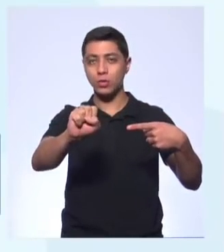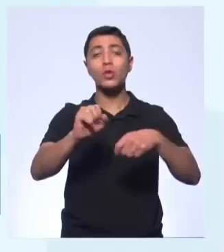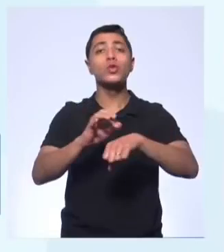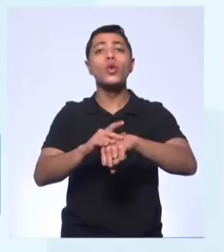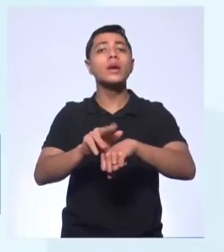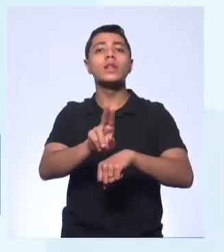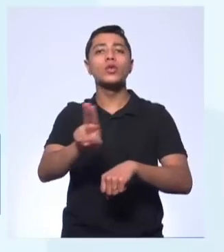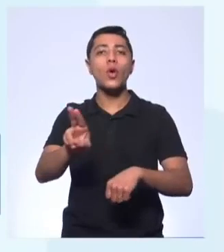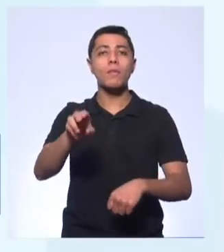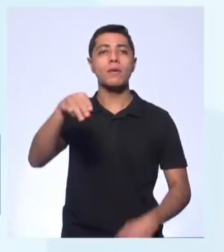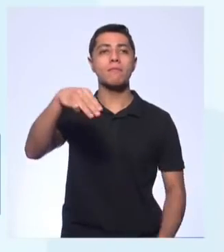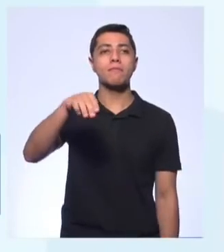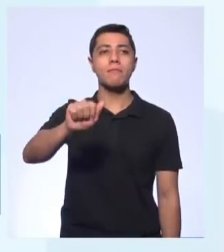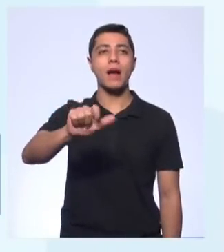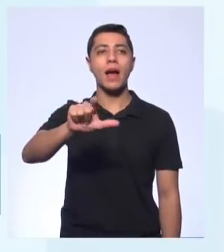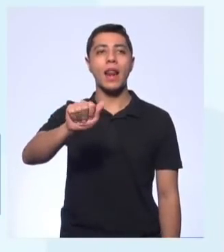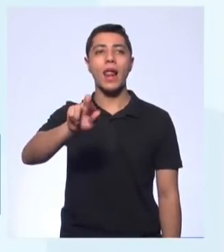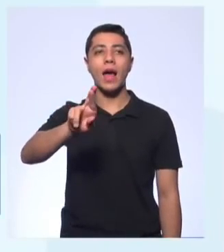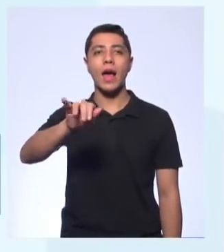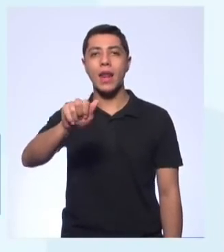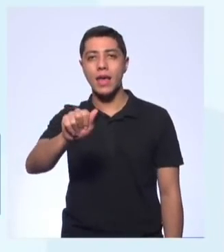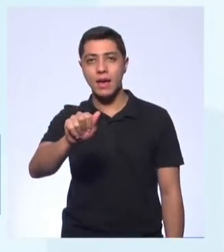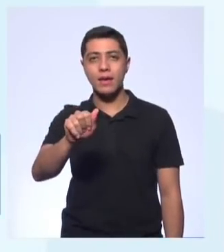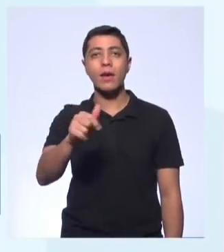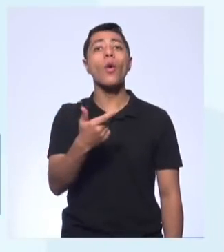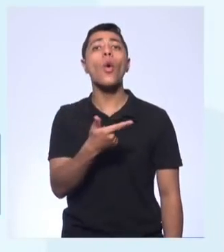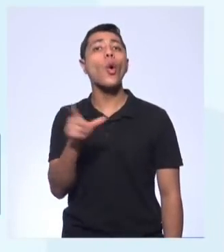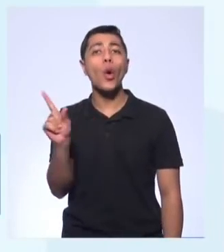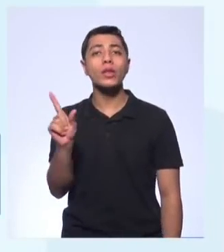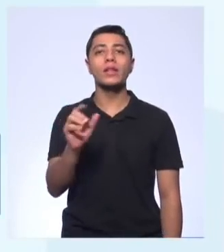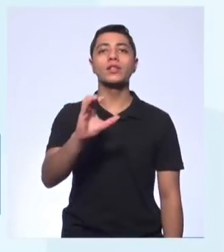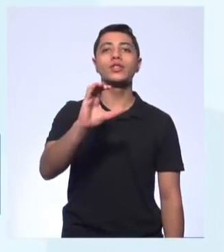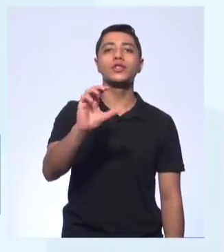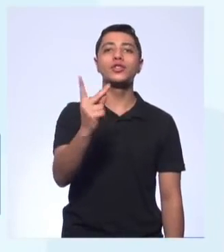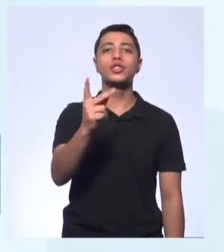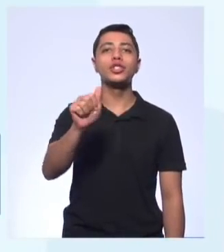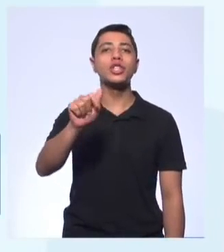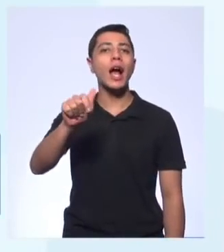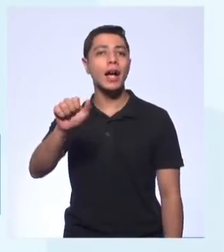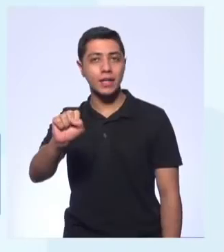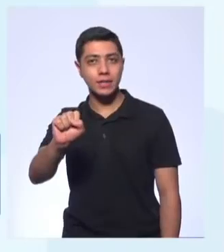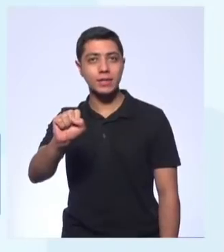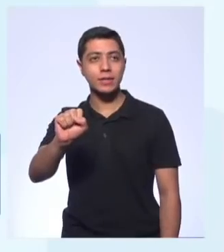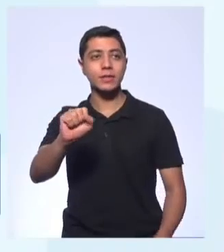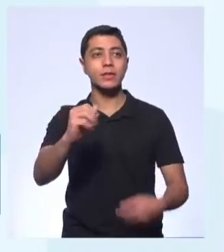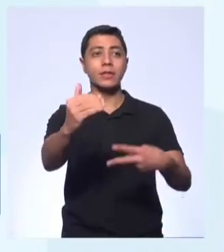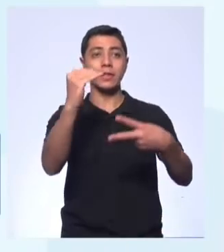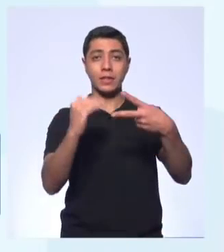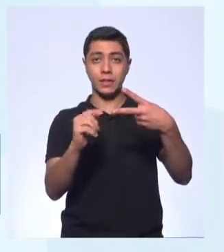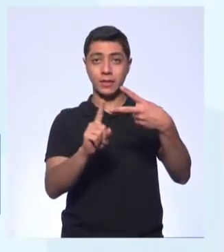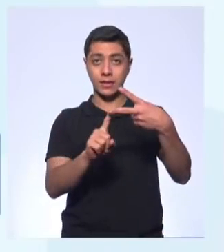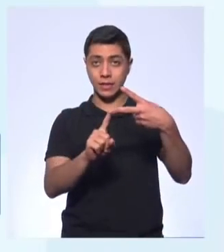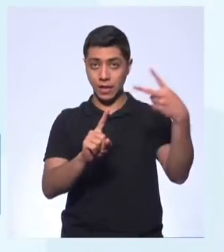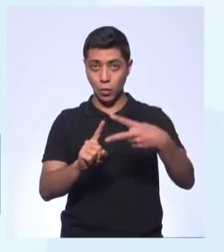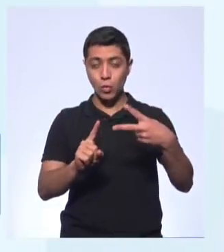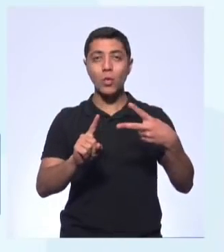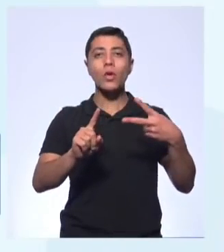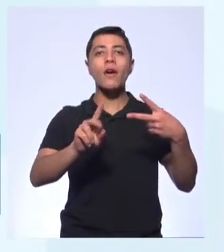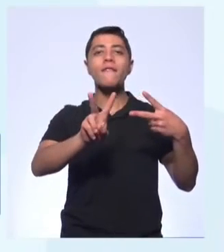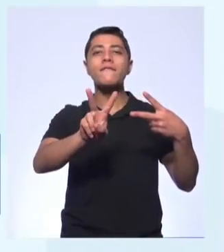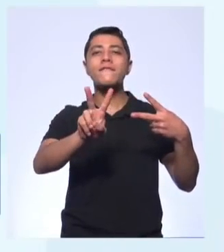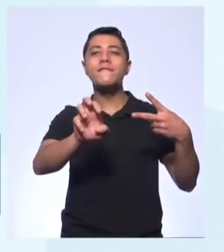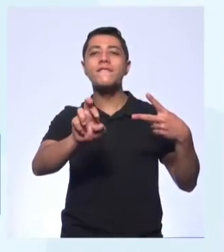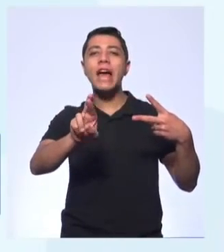a leishmaniose. E, em relação aos vermes, esquistossomose, cisticercose, ascaridíase,